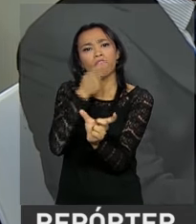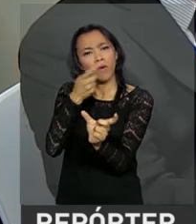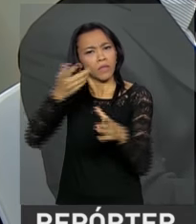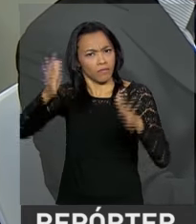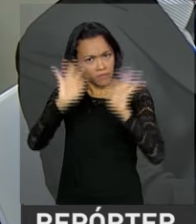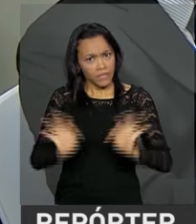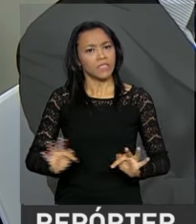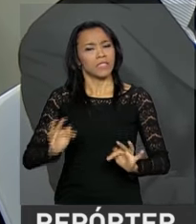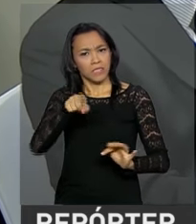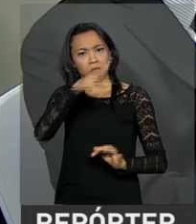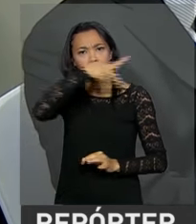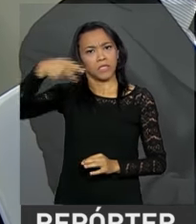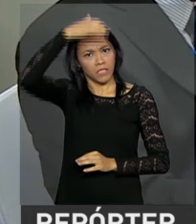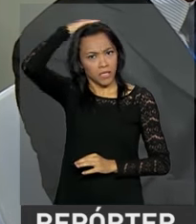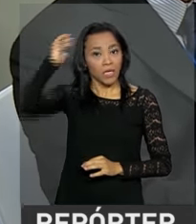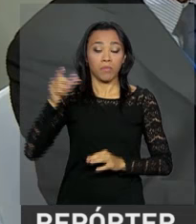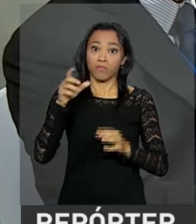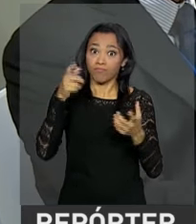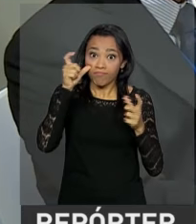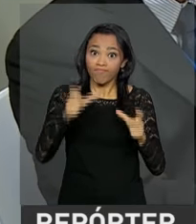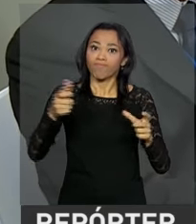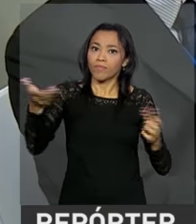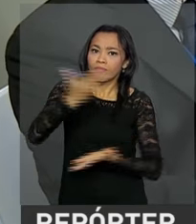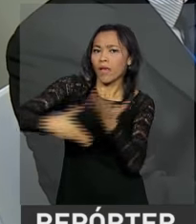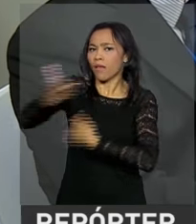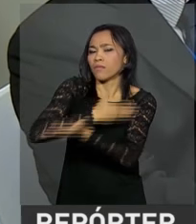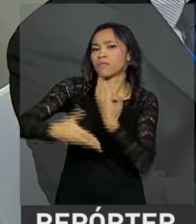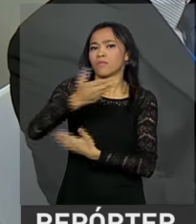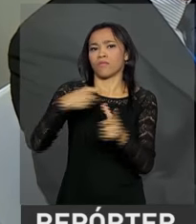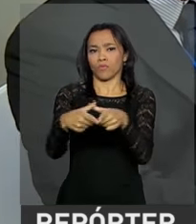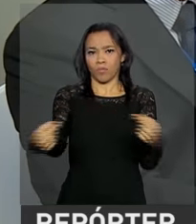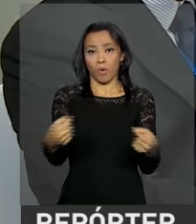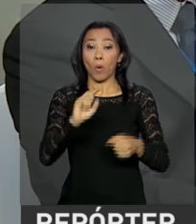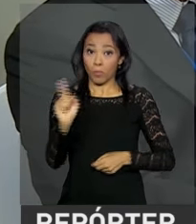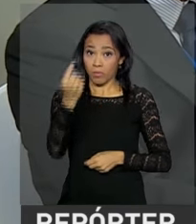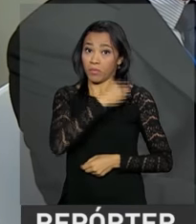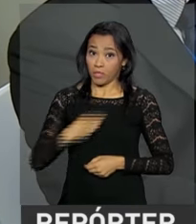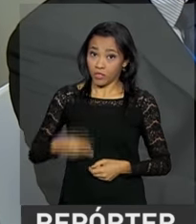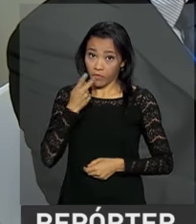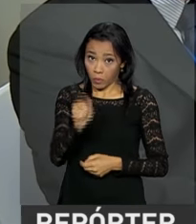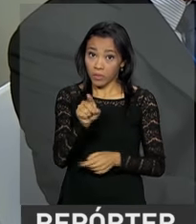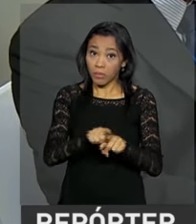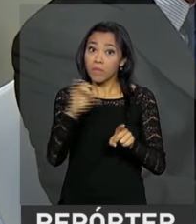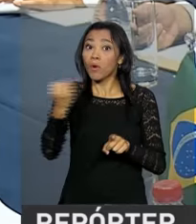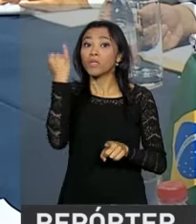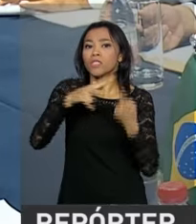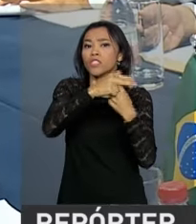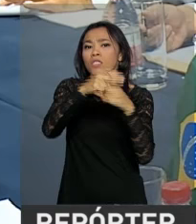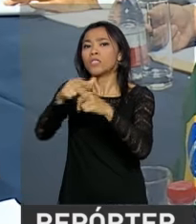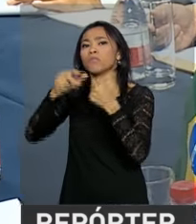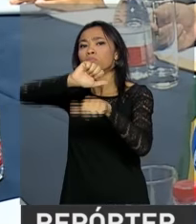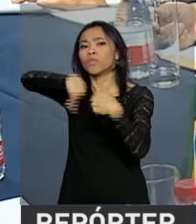com a importância que Michel Temer está dando às relações do Brasil com o Japão. O primeiro-ministro reforçou a importância das reformas